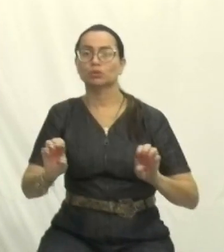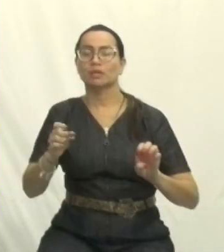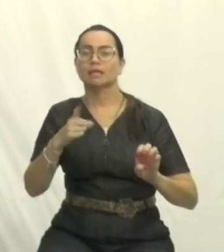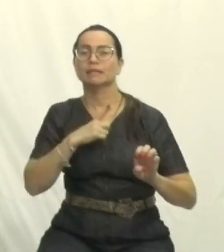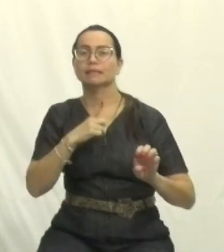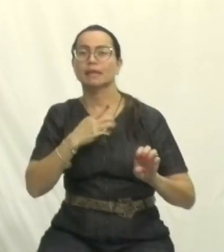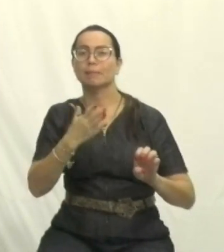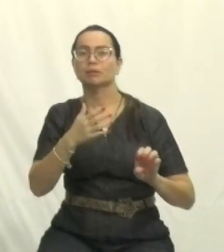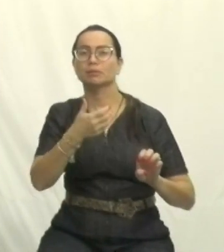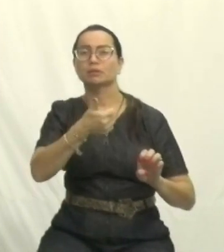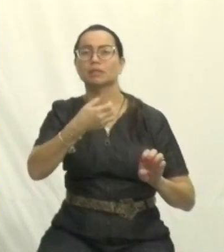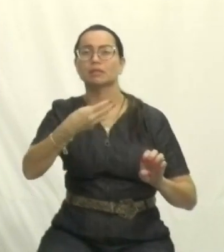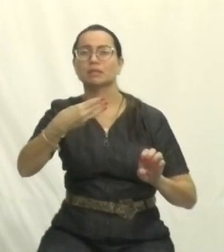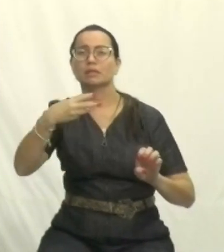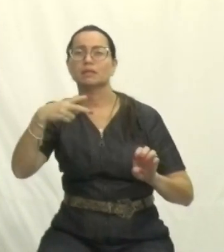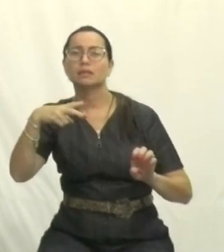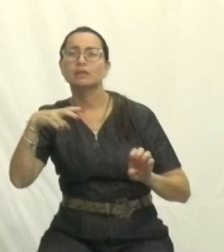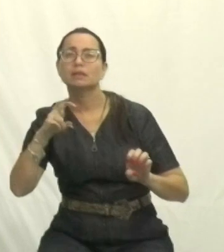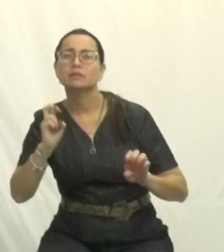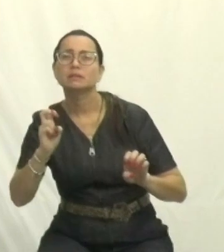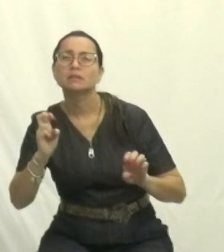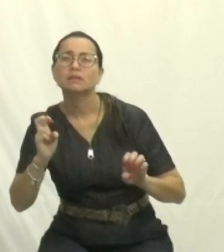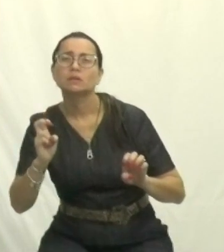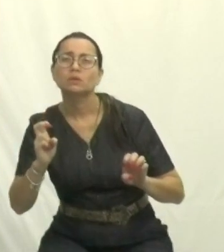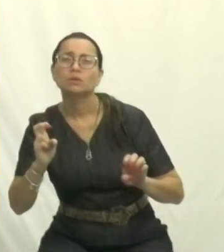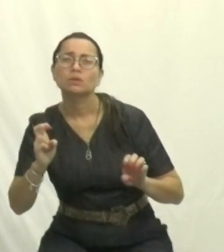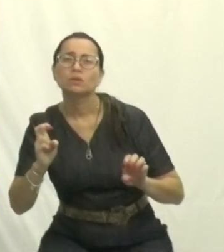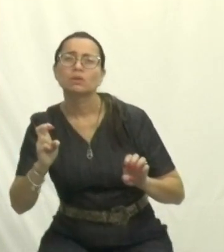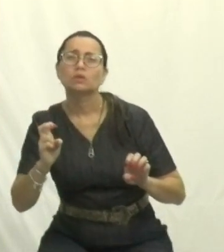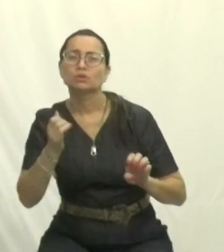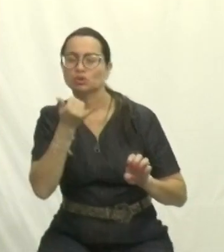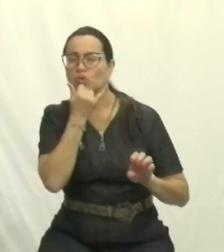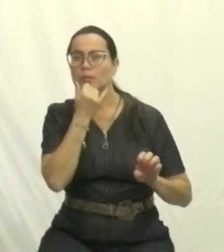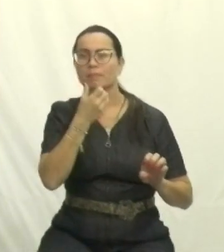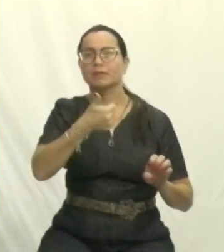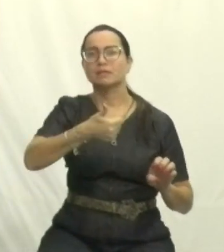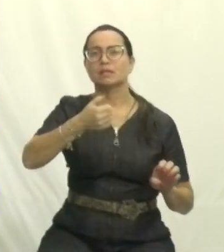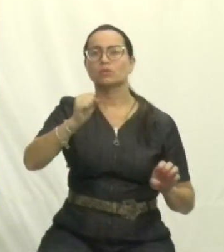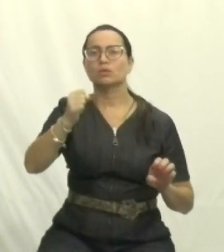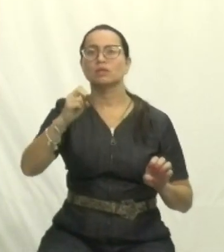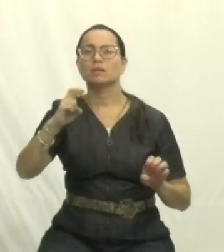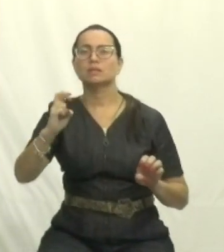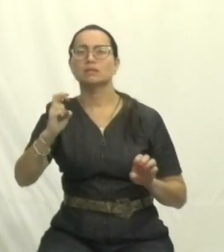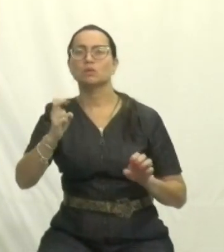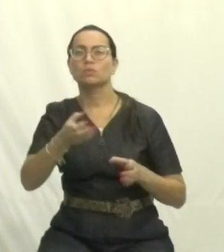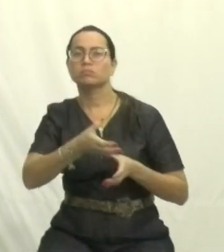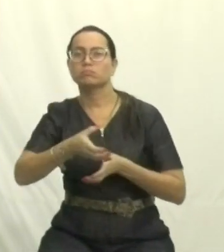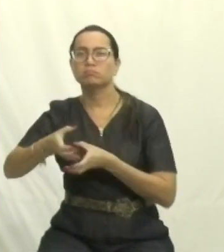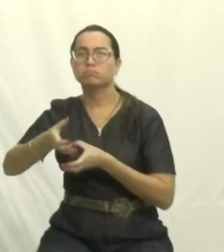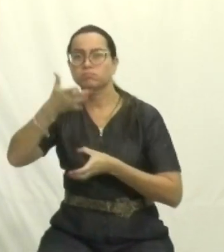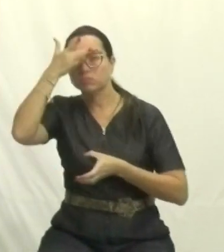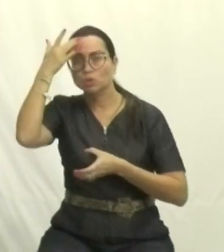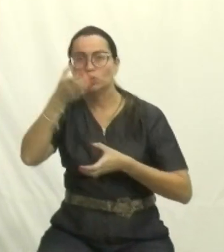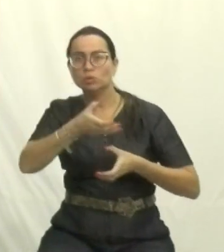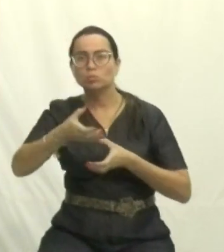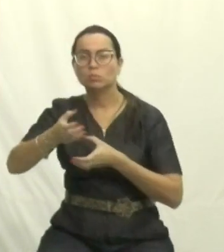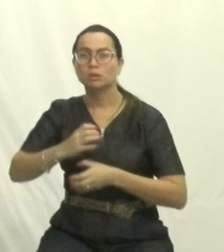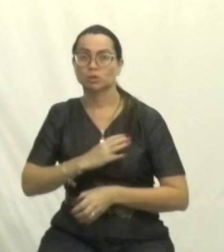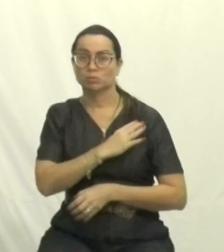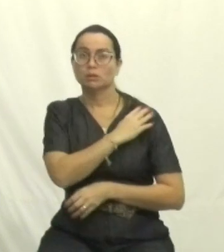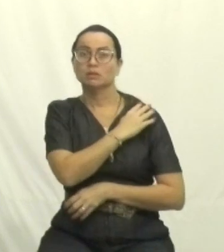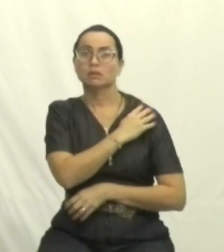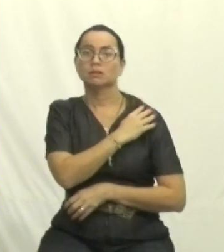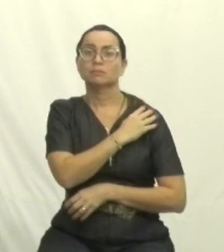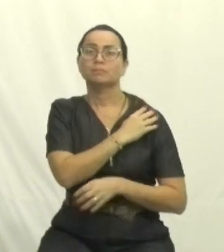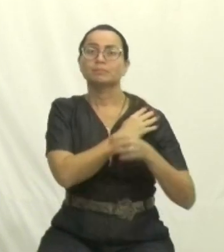bombeiros militares, então divididos nesses 9 quartéis operacionais e mais nessas sessões contra incêndio, que são